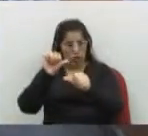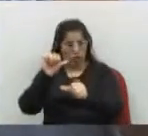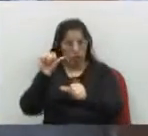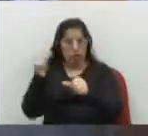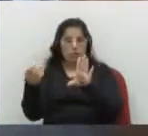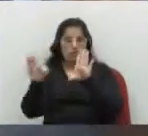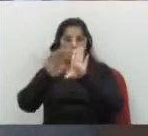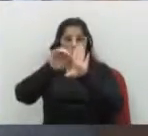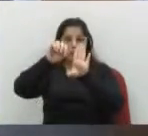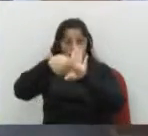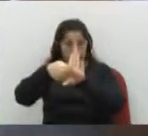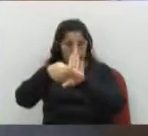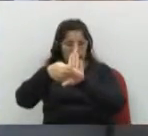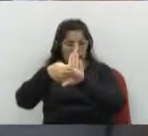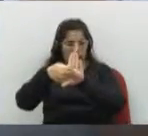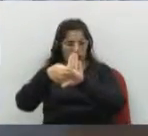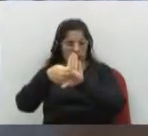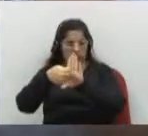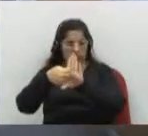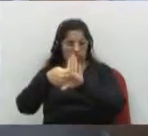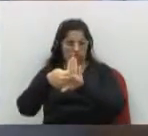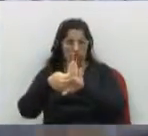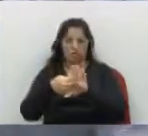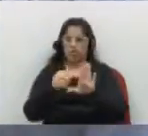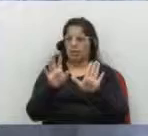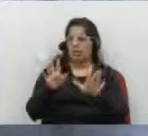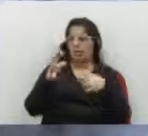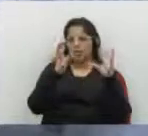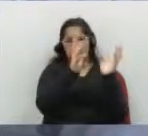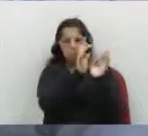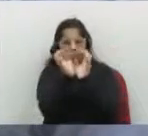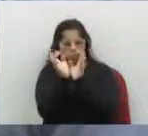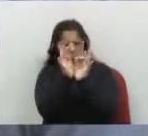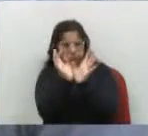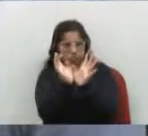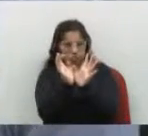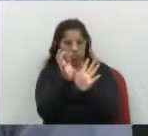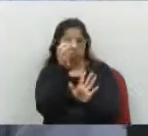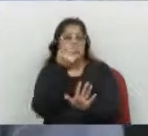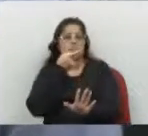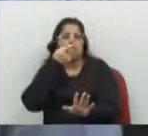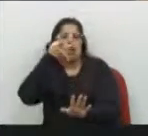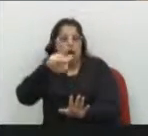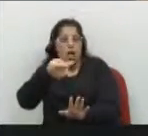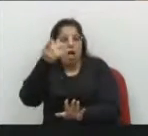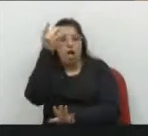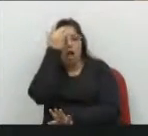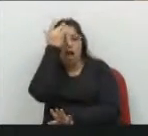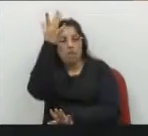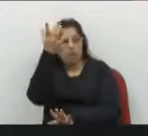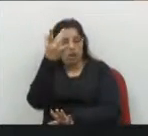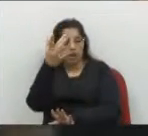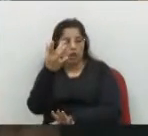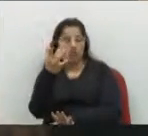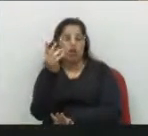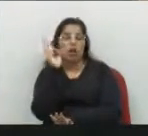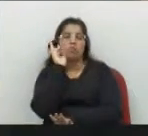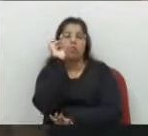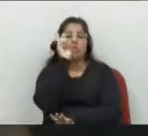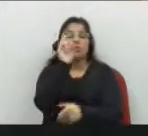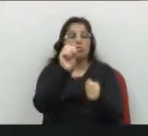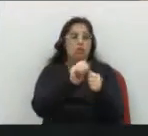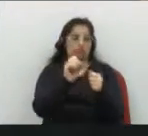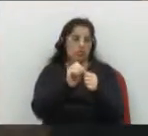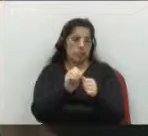da gente. É fácil falar. A saúde, a saúde das crianças fácil, merece. Fazer difícil. A saúde dos jovens nas